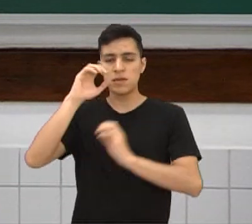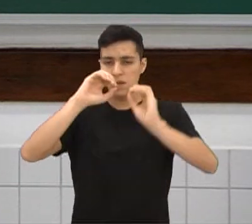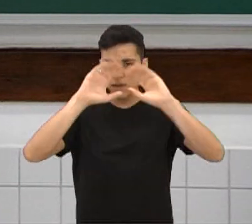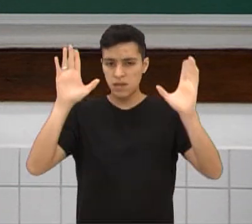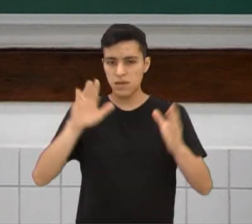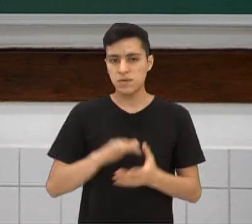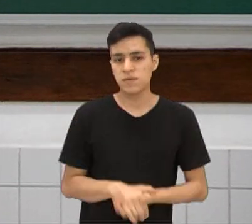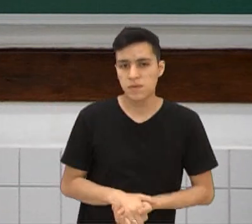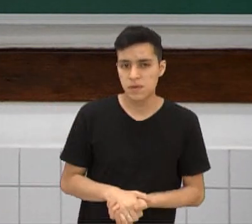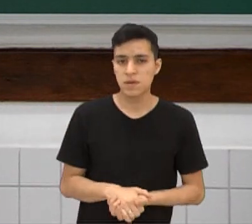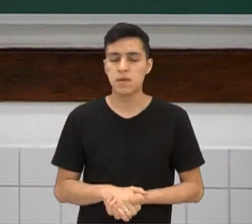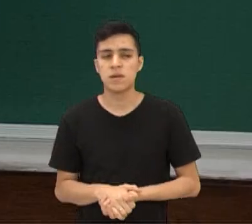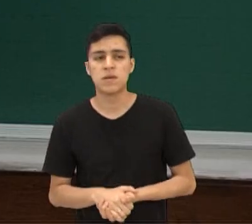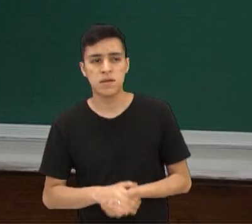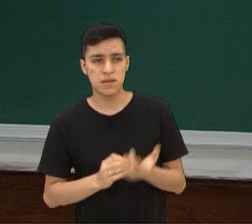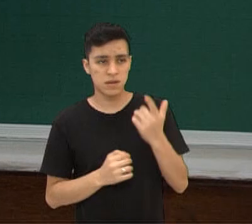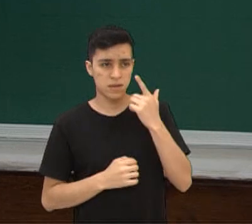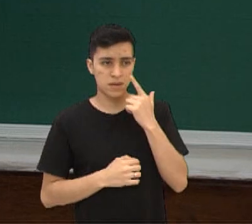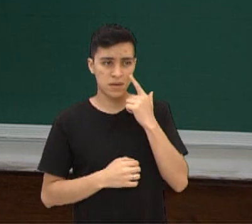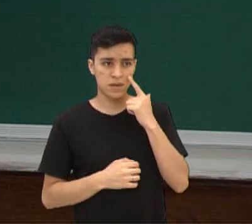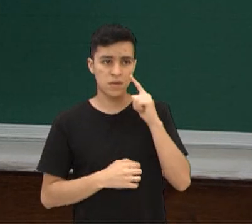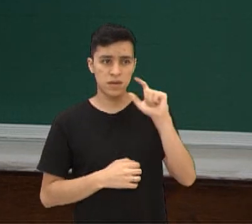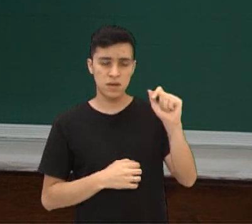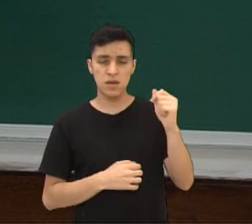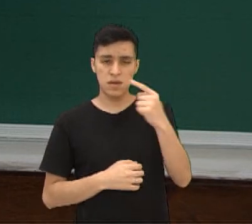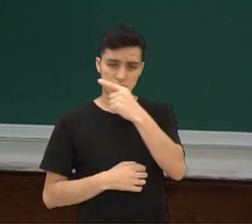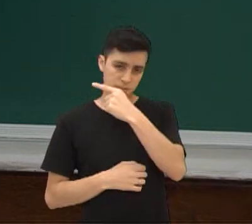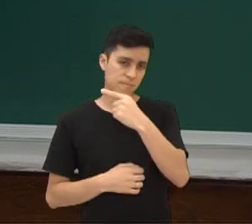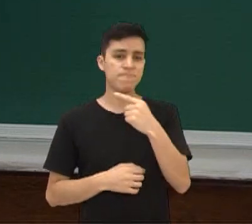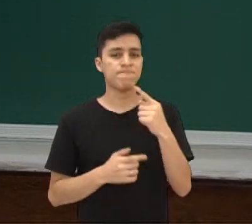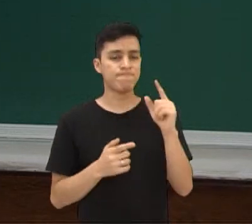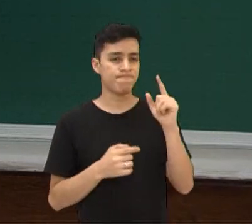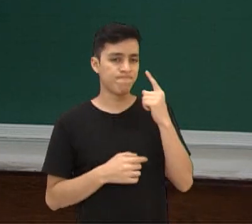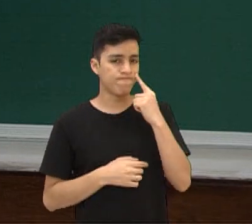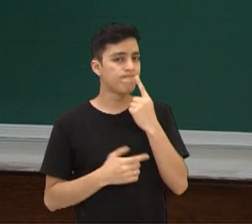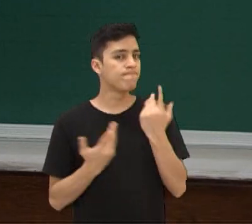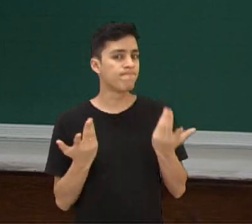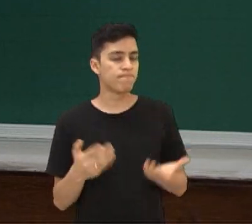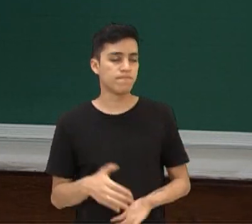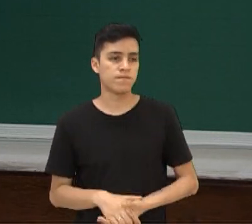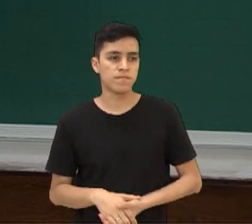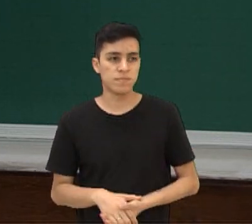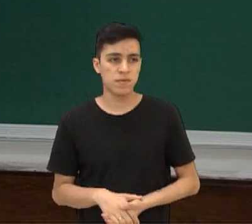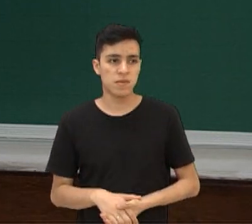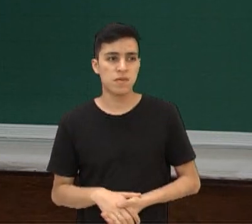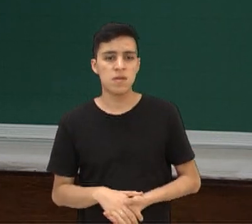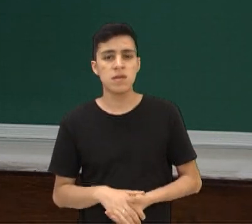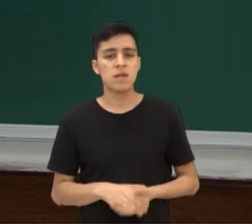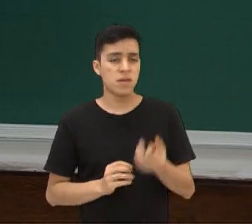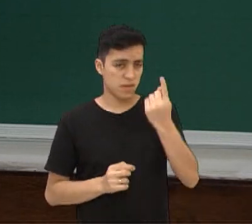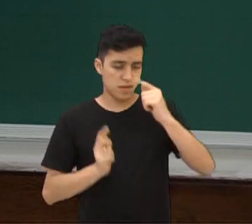duas frases. Letra A. Carlos Drummond de Andrade was influential Brazilian poet. Aqui nós temos